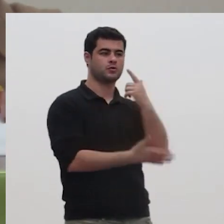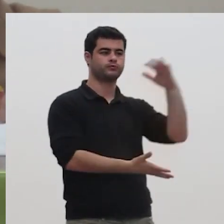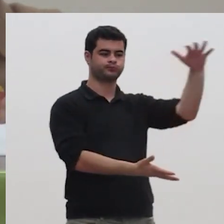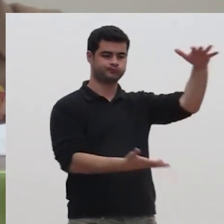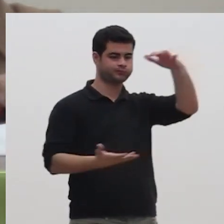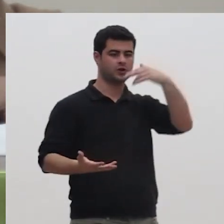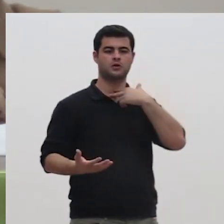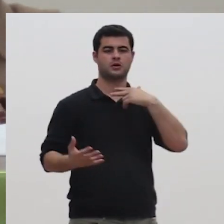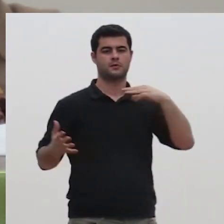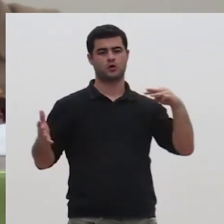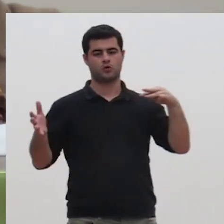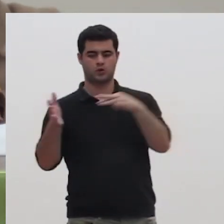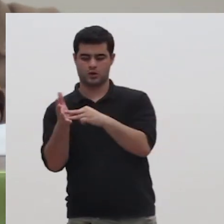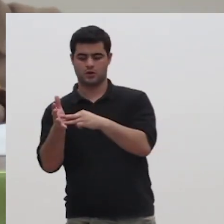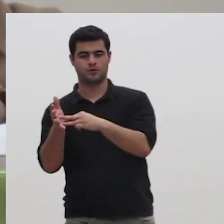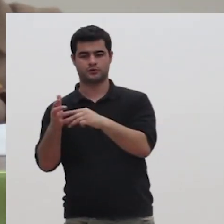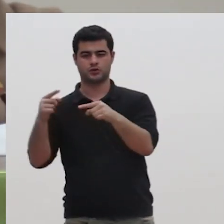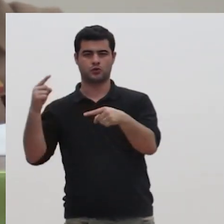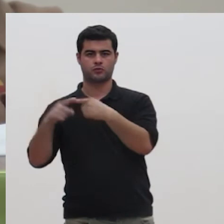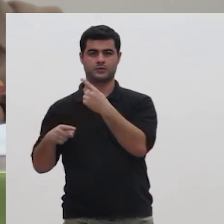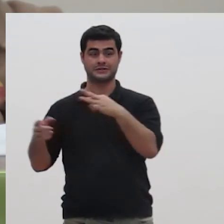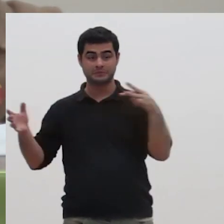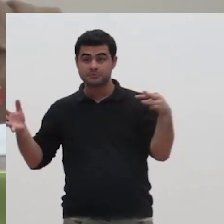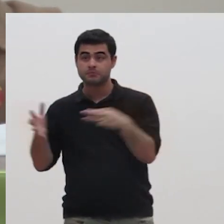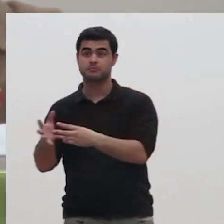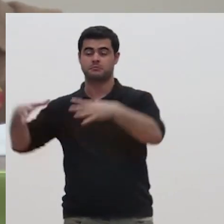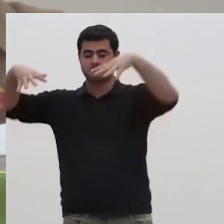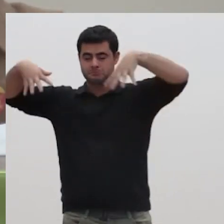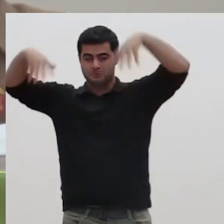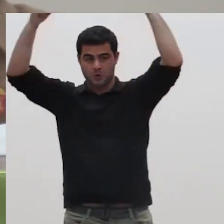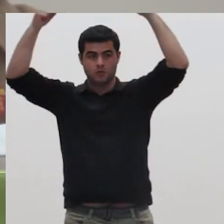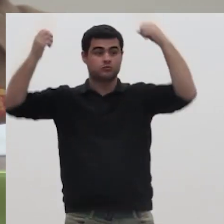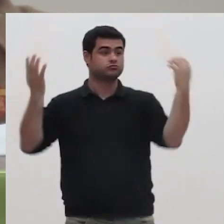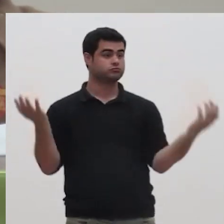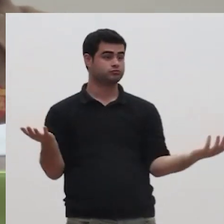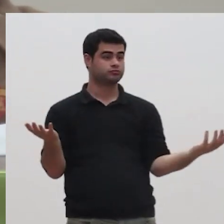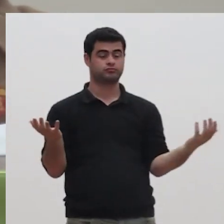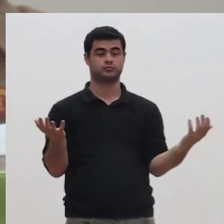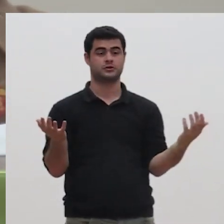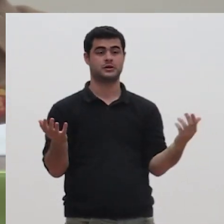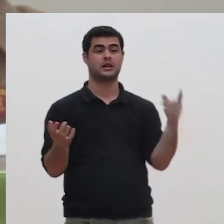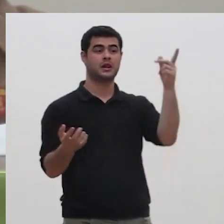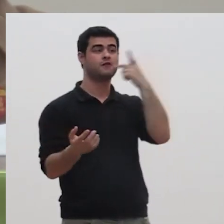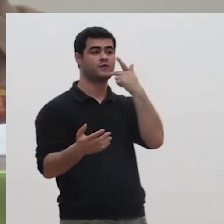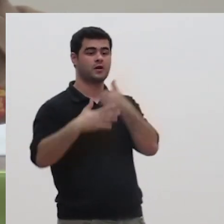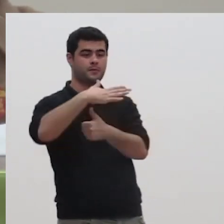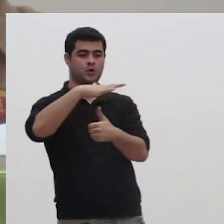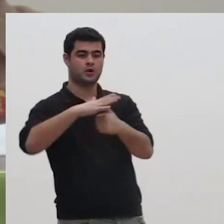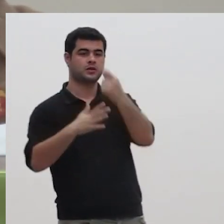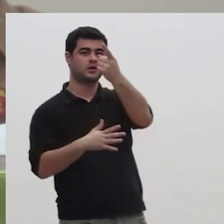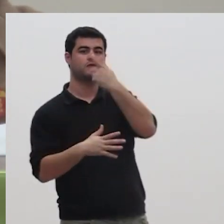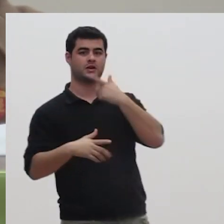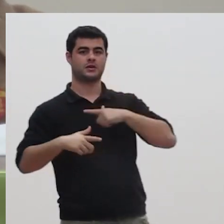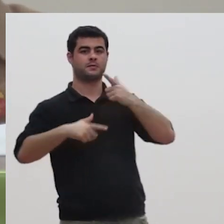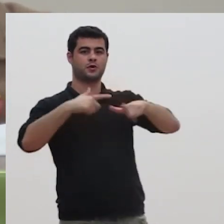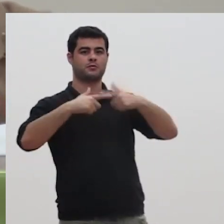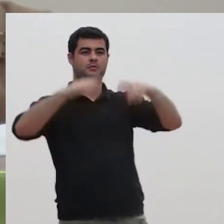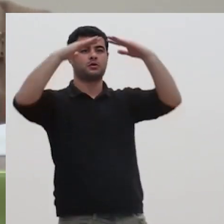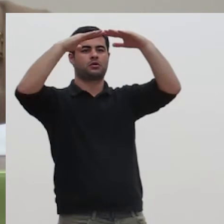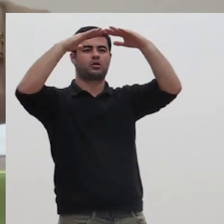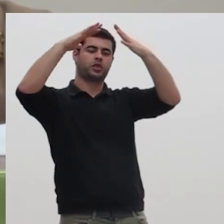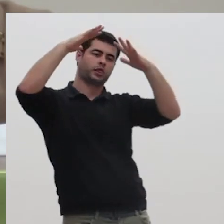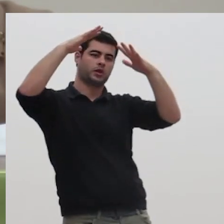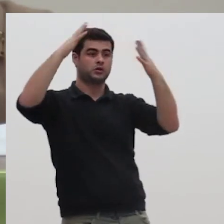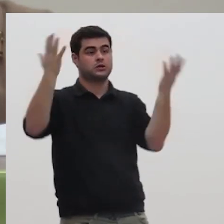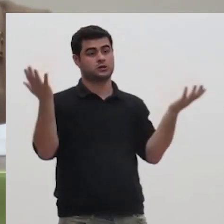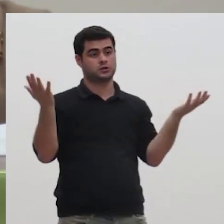não pode ser colocado na rede elétrica, senão cai toda a rede. Lá no Centro Politécnico se fala a todo momento que existe um problema de que o telhado está caindo. Nas